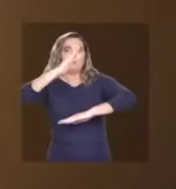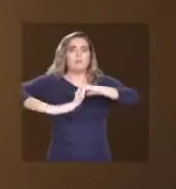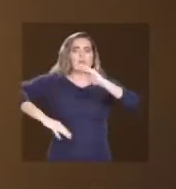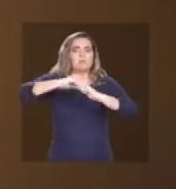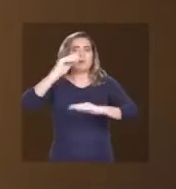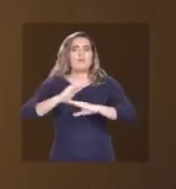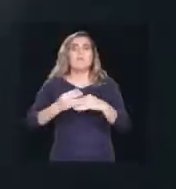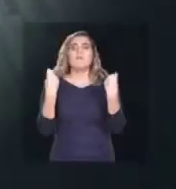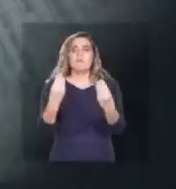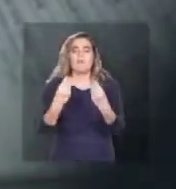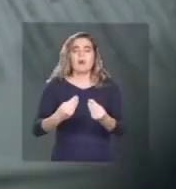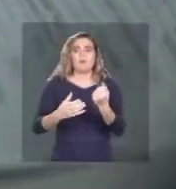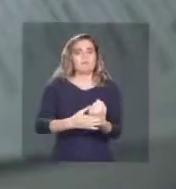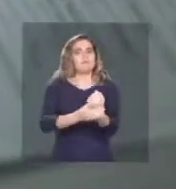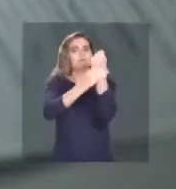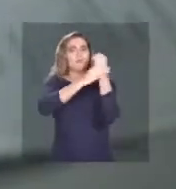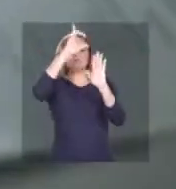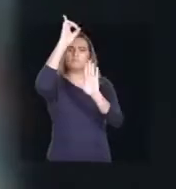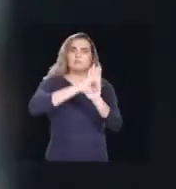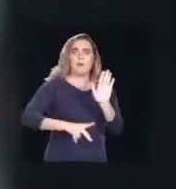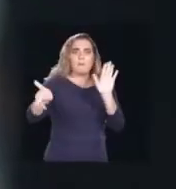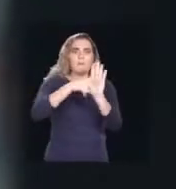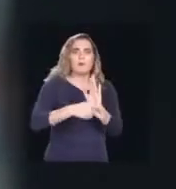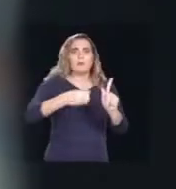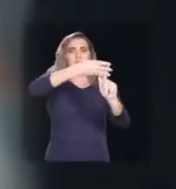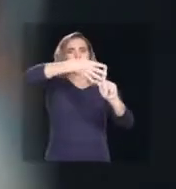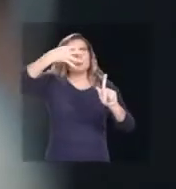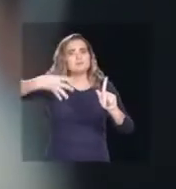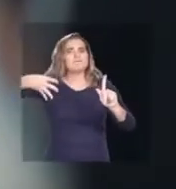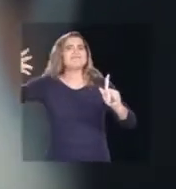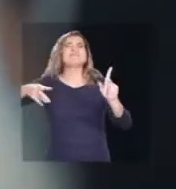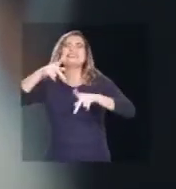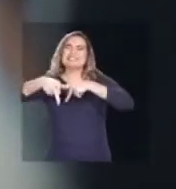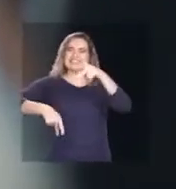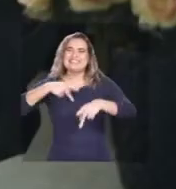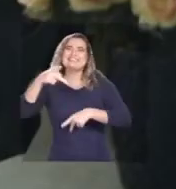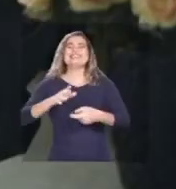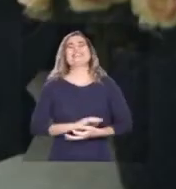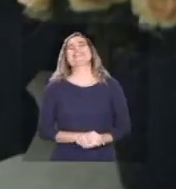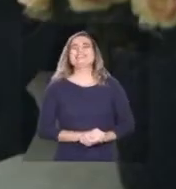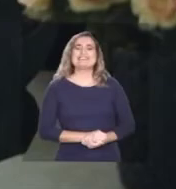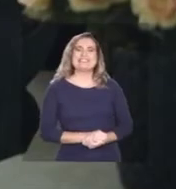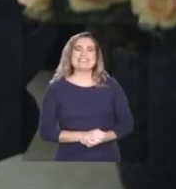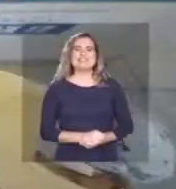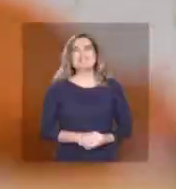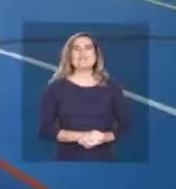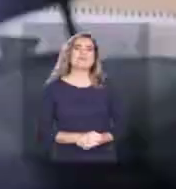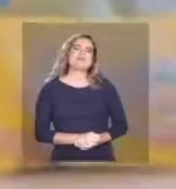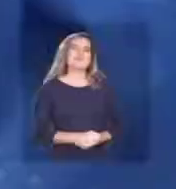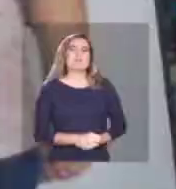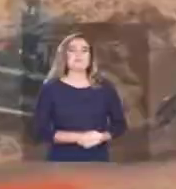capacitação profissional. Para assegurar direitos e cuidados adequados à população LGBT.